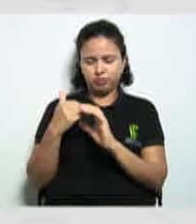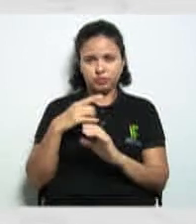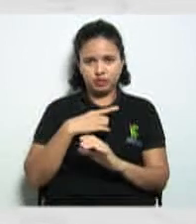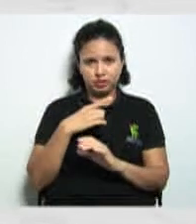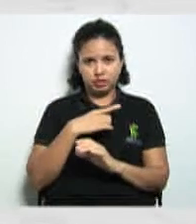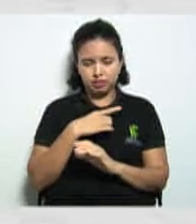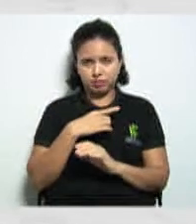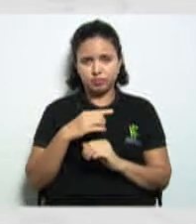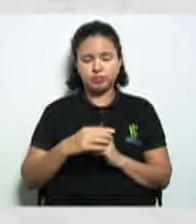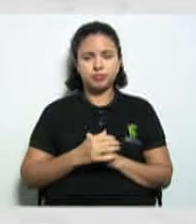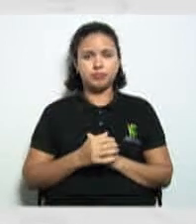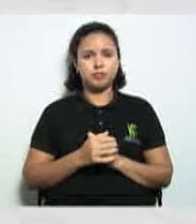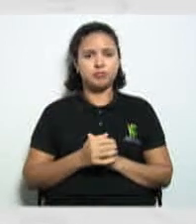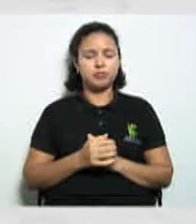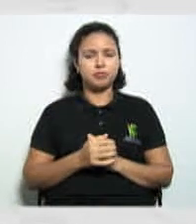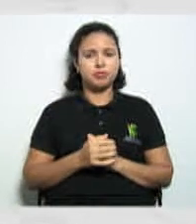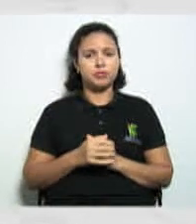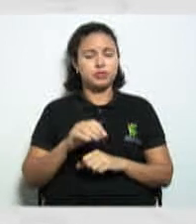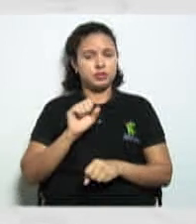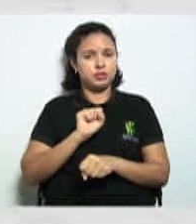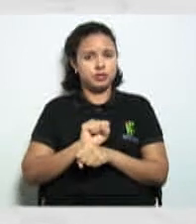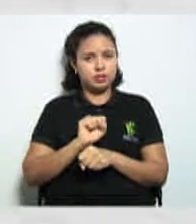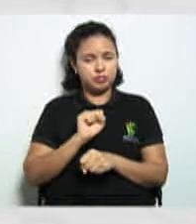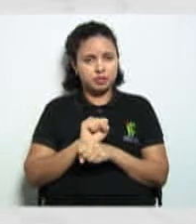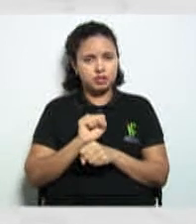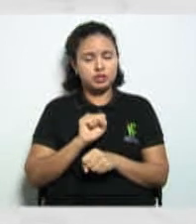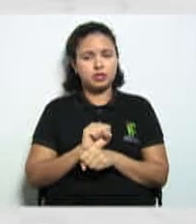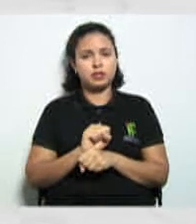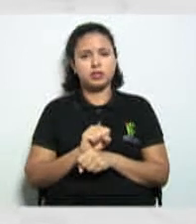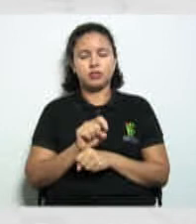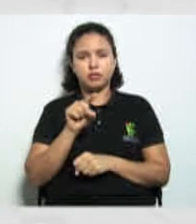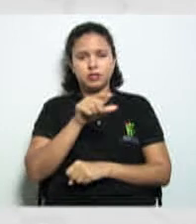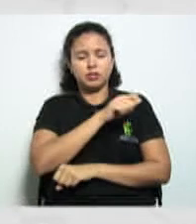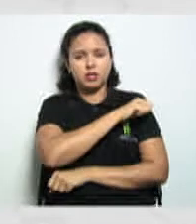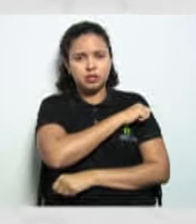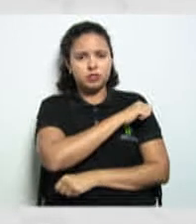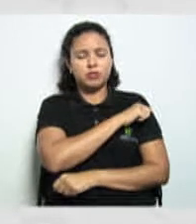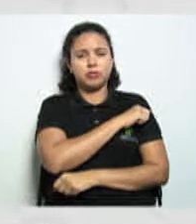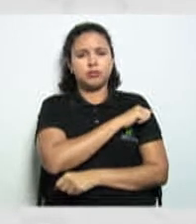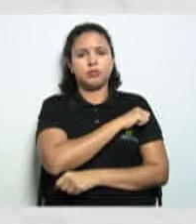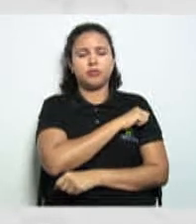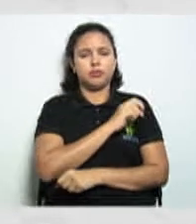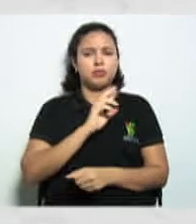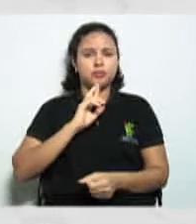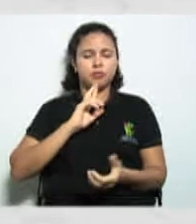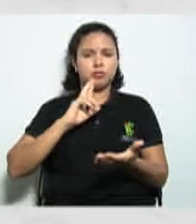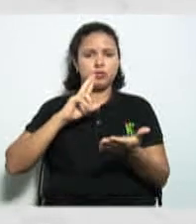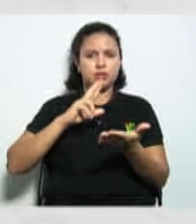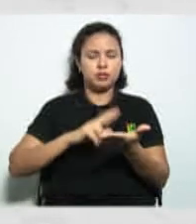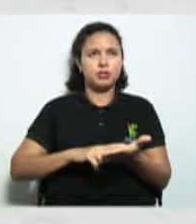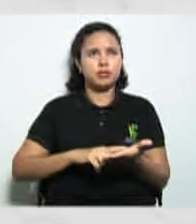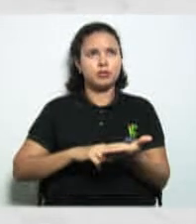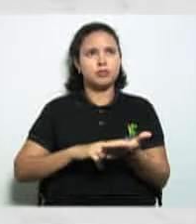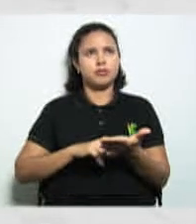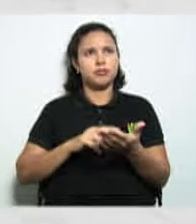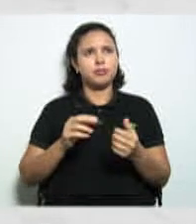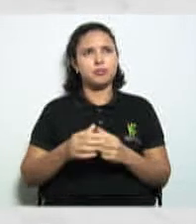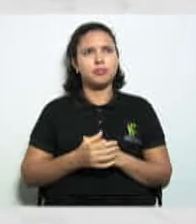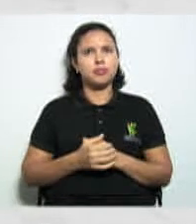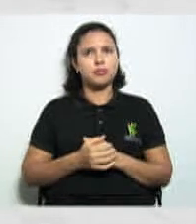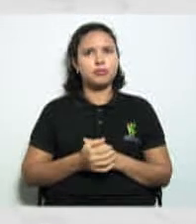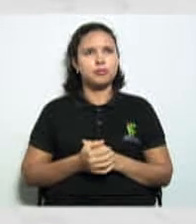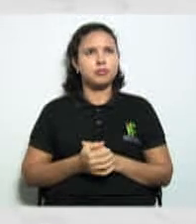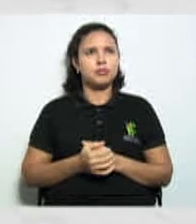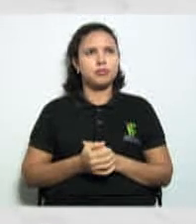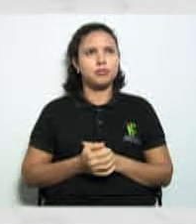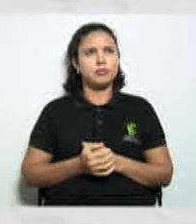Ainda mandando as atividades. Esperamos vocês, tragam as contribuições, né? Vamos para a primeira. Vamos lá para a primeira questão, nossa